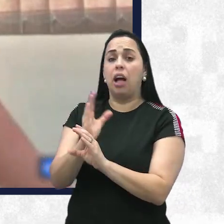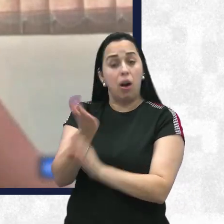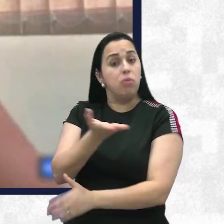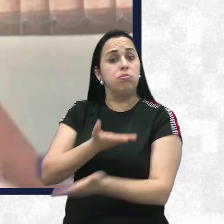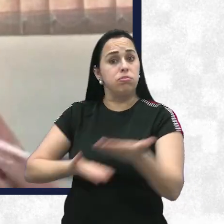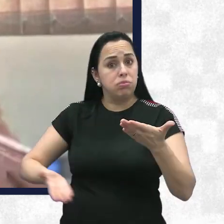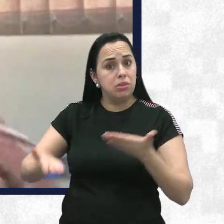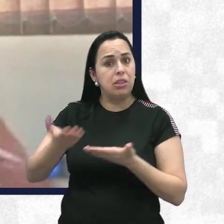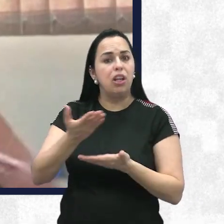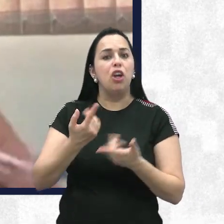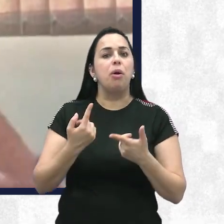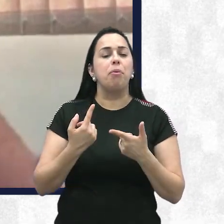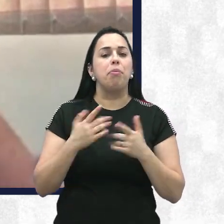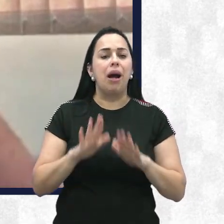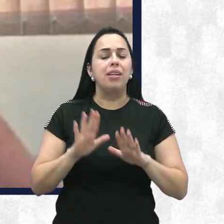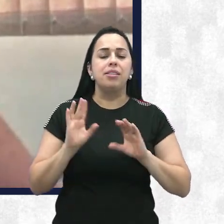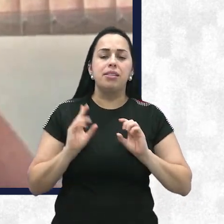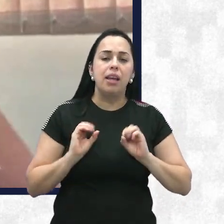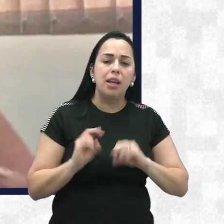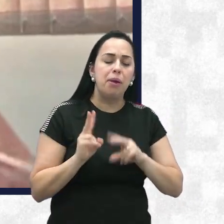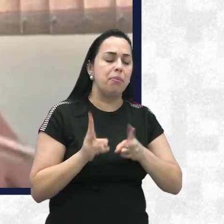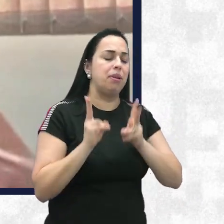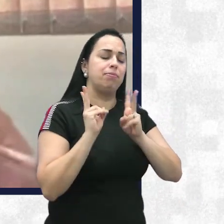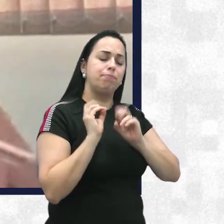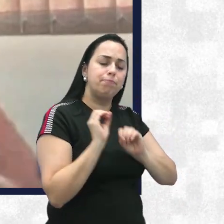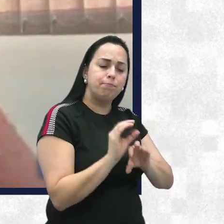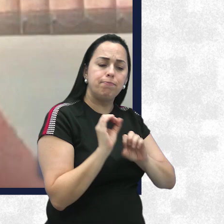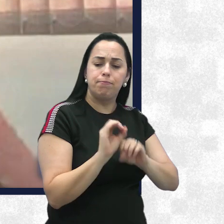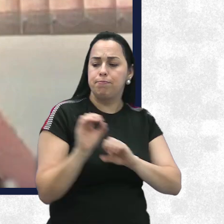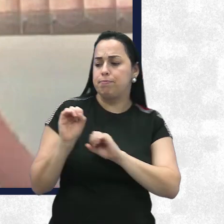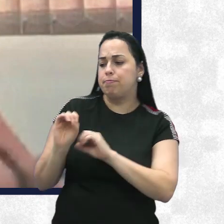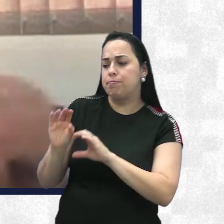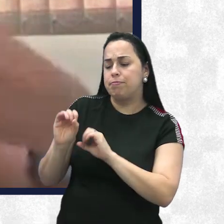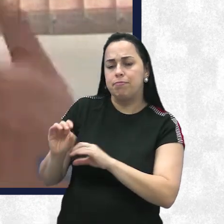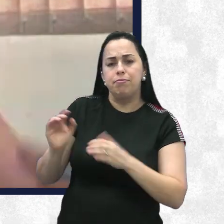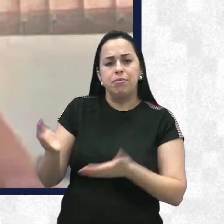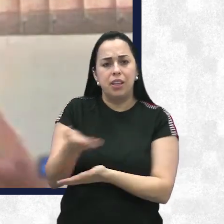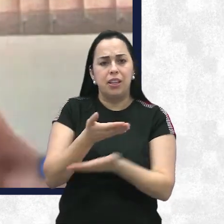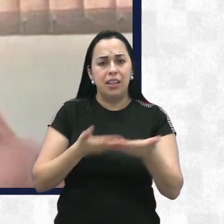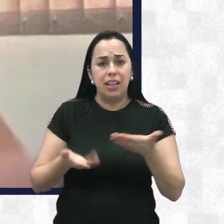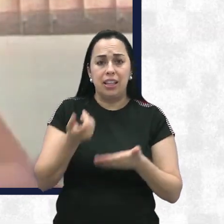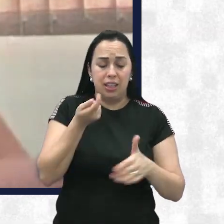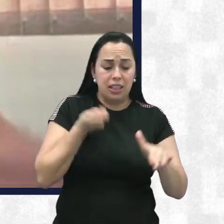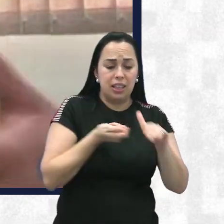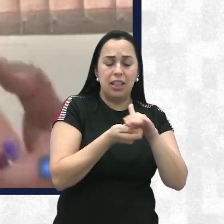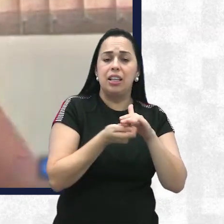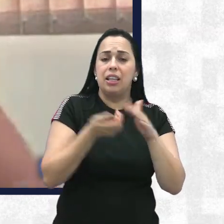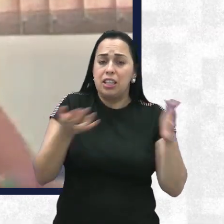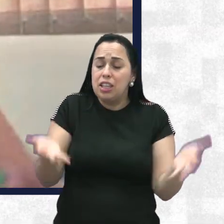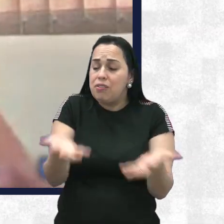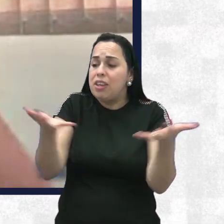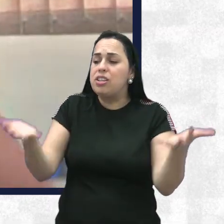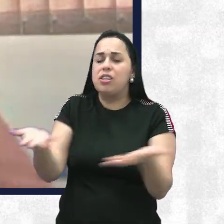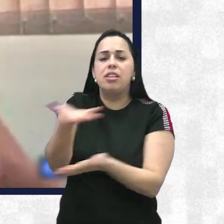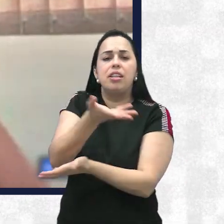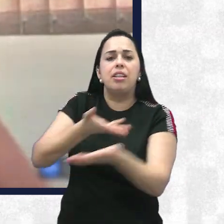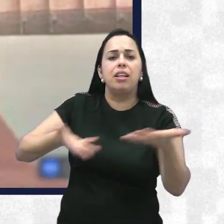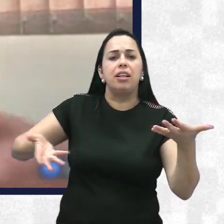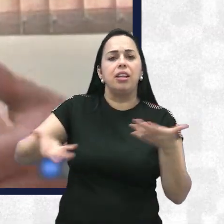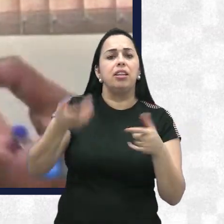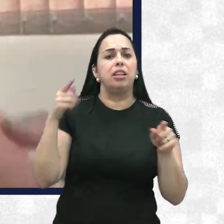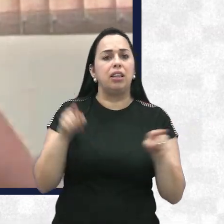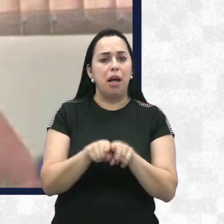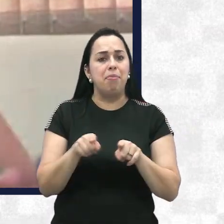conflitos a partir dessas experiências educativas de um investimento da empresa